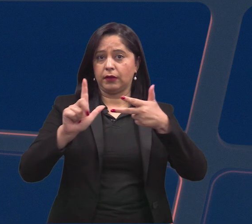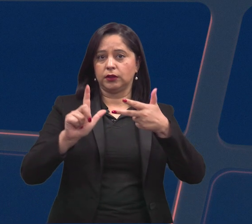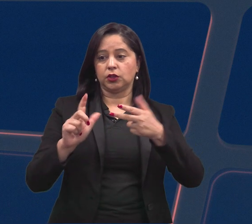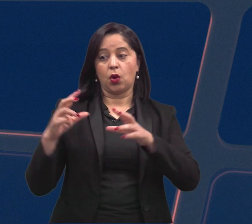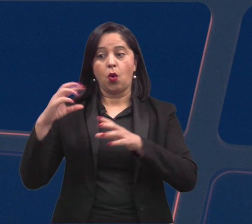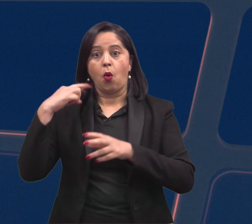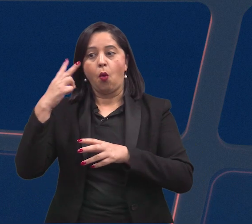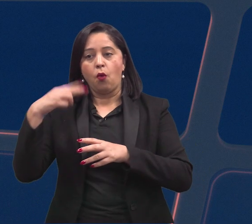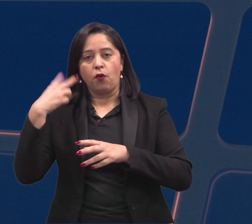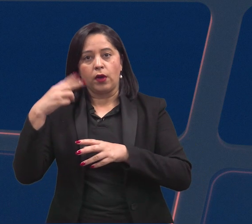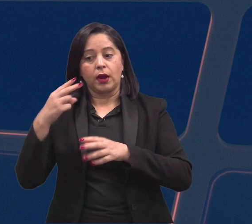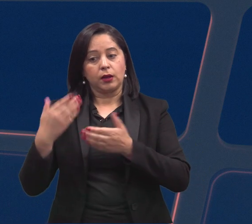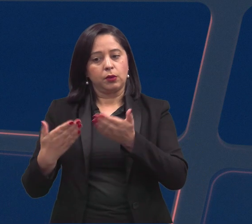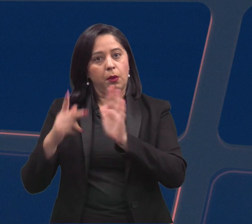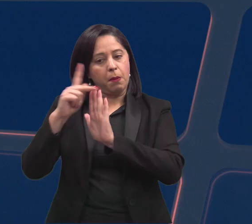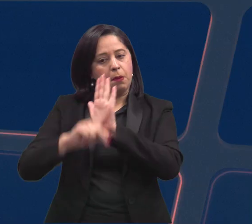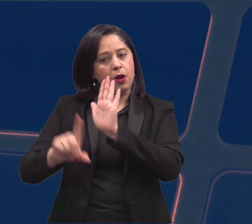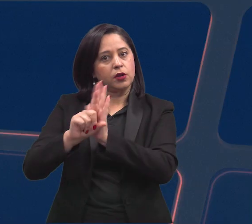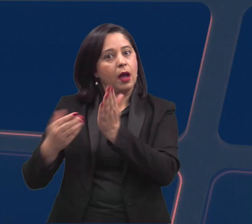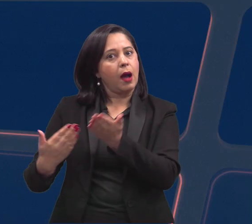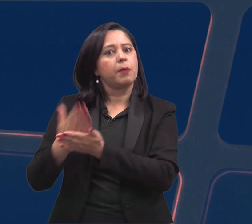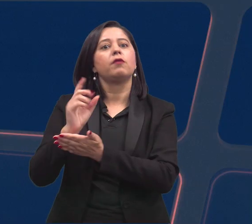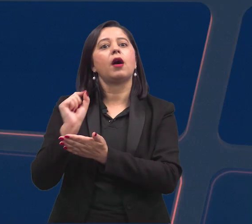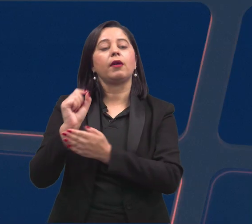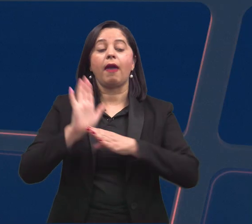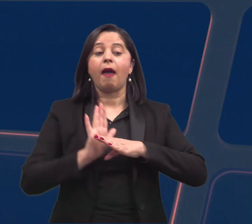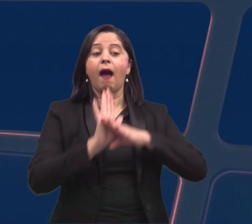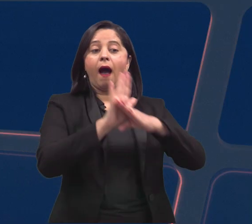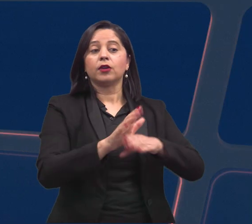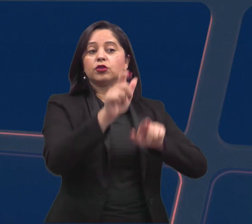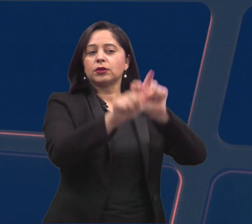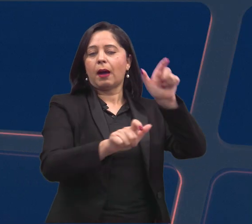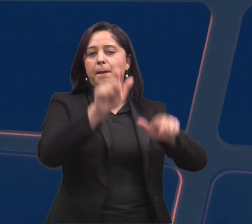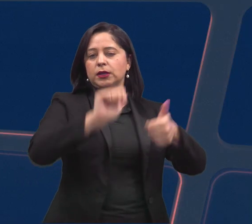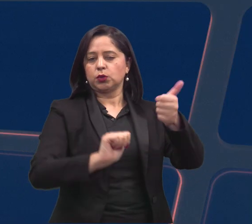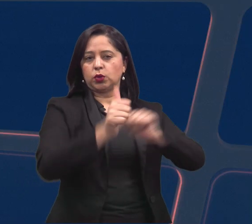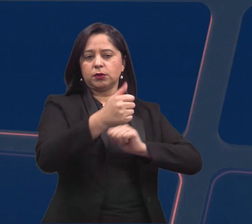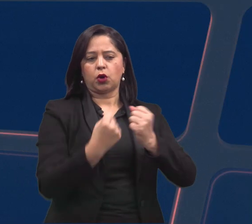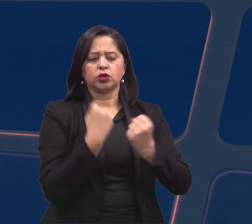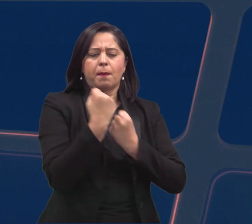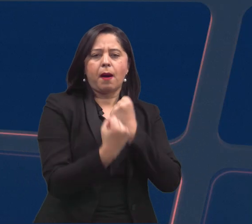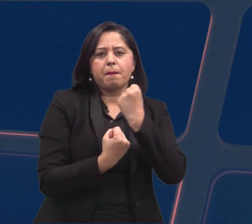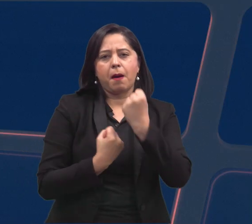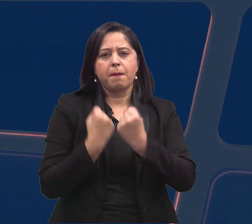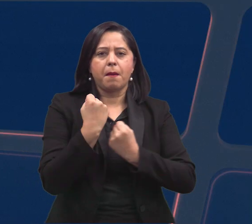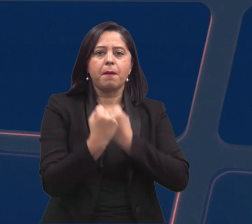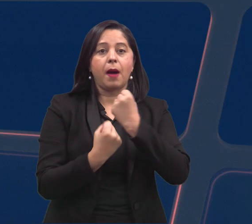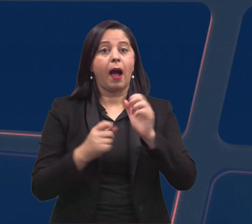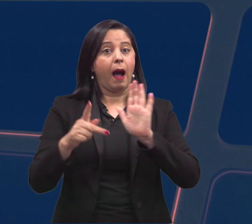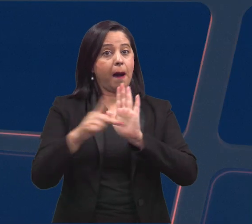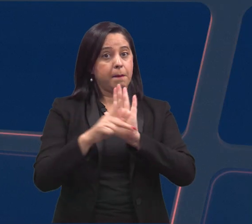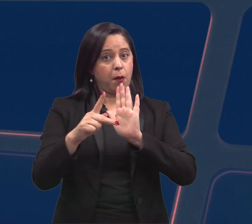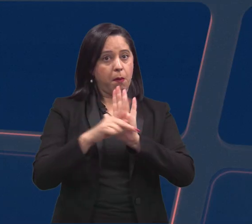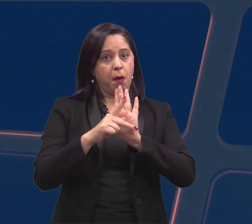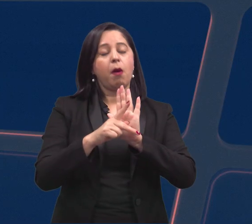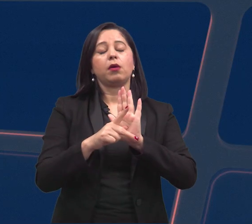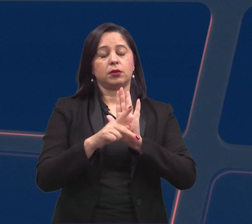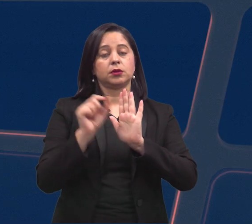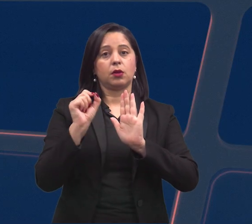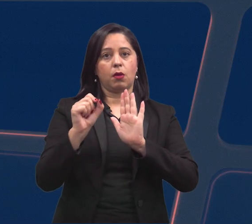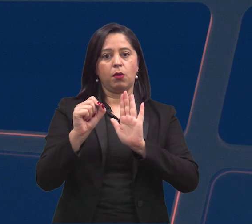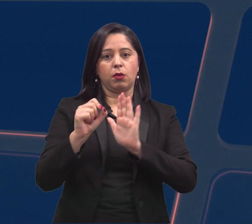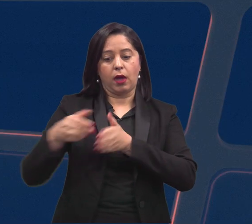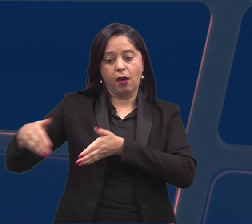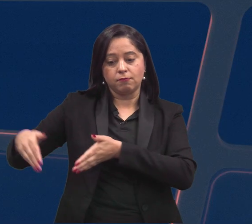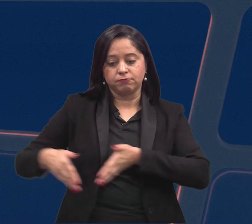Legislativo, os vereadores aprovaram um projeto de lei que vai beneficiar os corredores de São José dos Campos. A proposta autoriza a